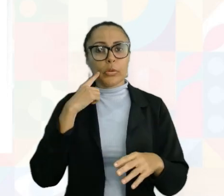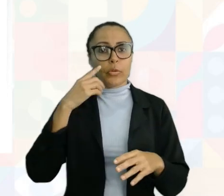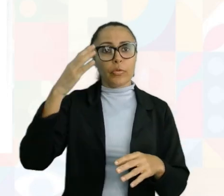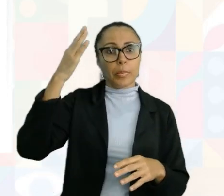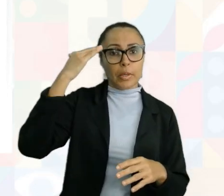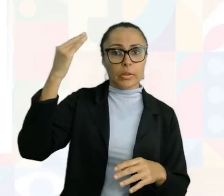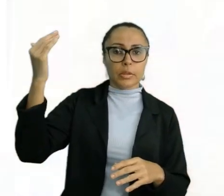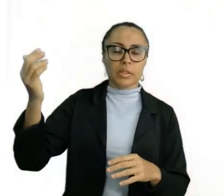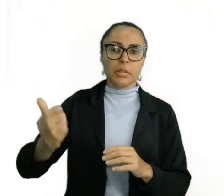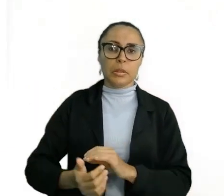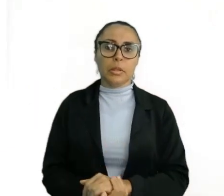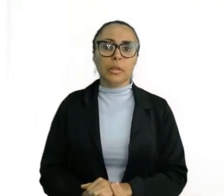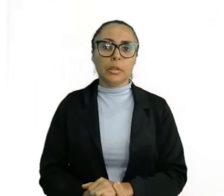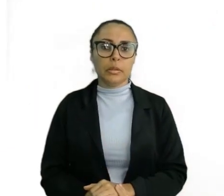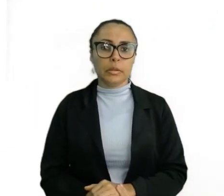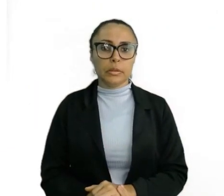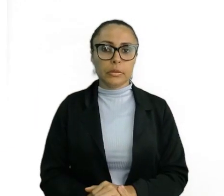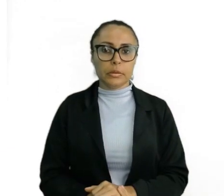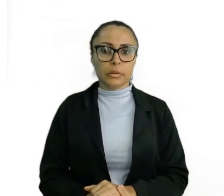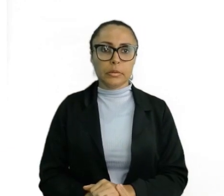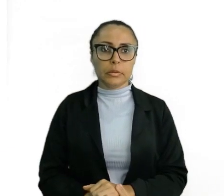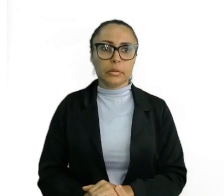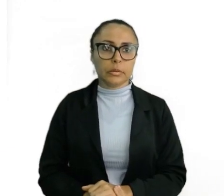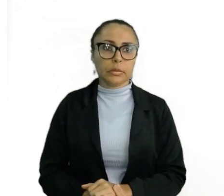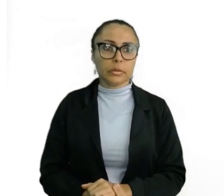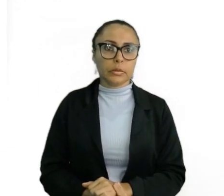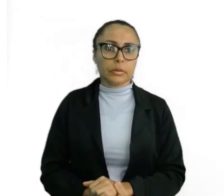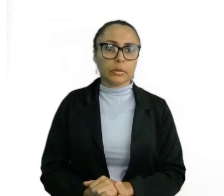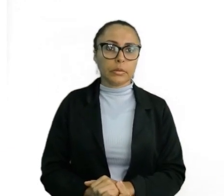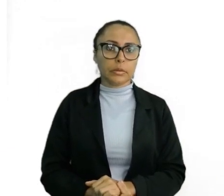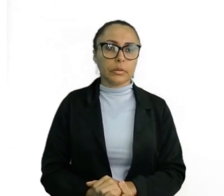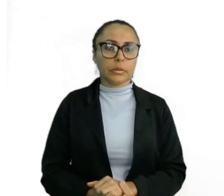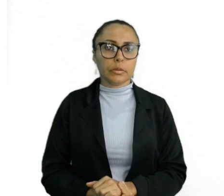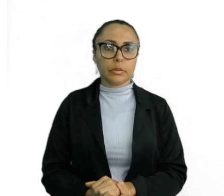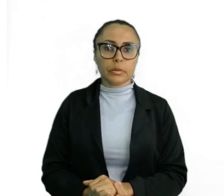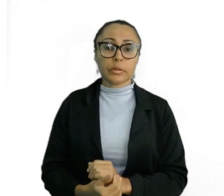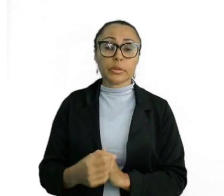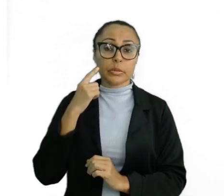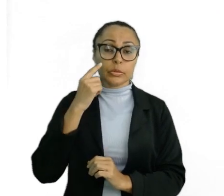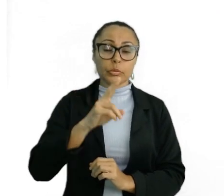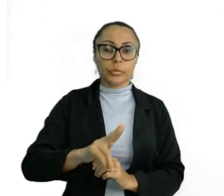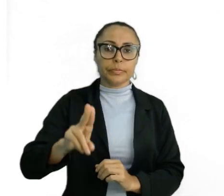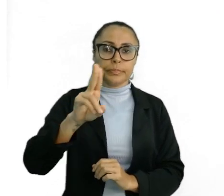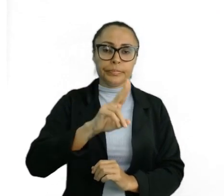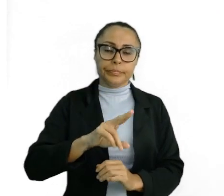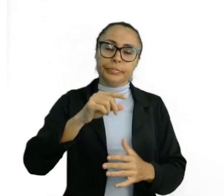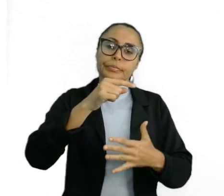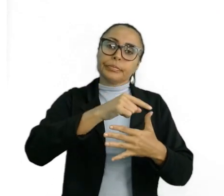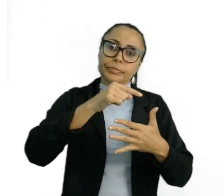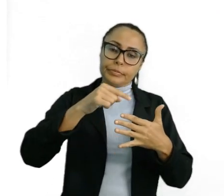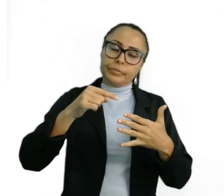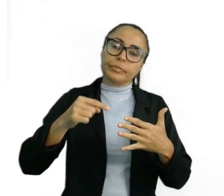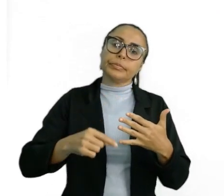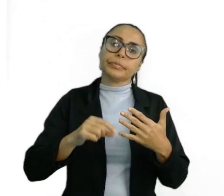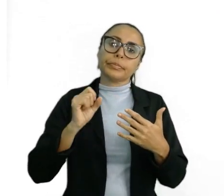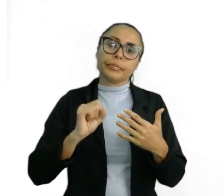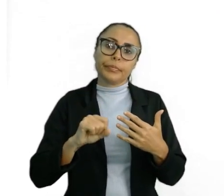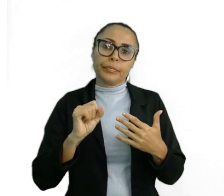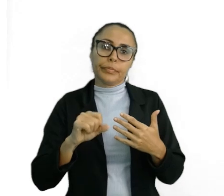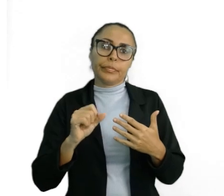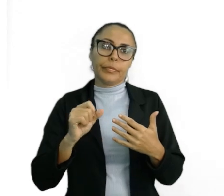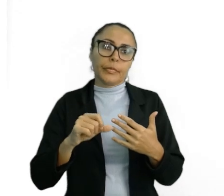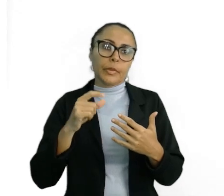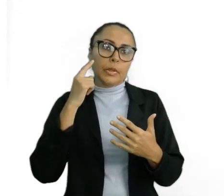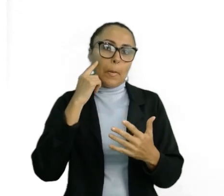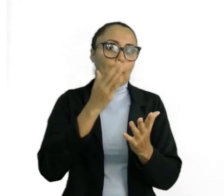Leonardo da Vinci, né, a Anunciação, né, onde ele utiliza os elementos de pontos de